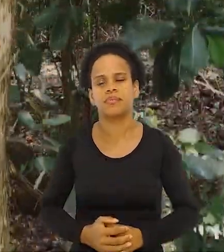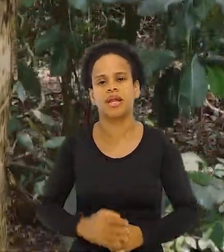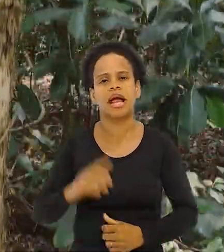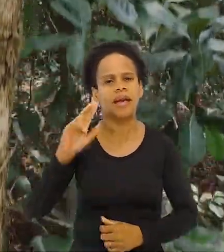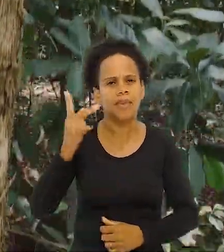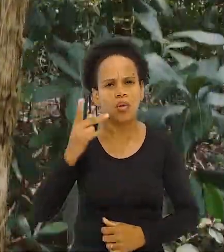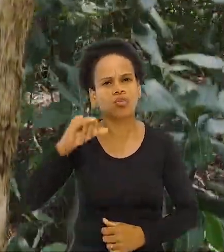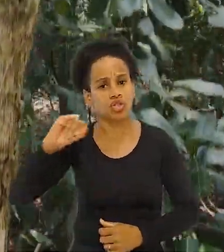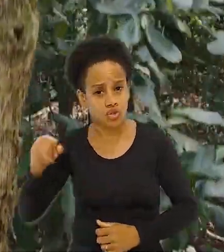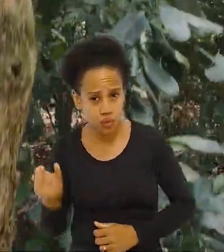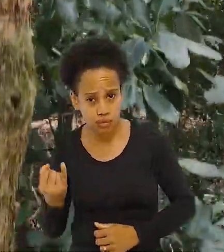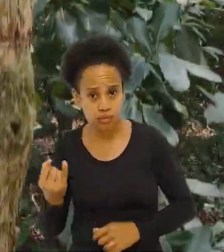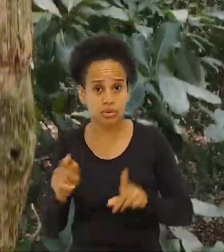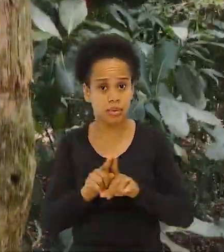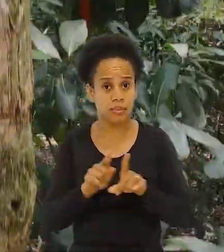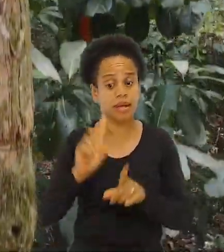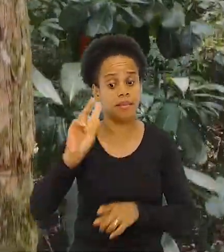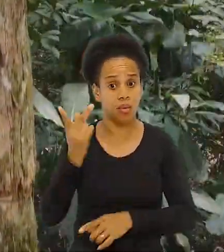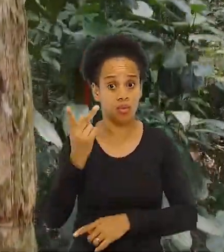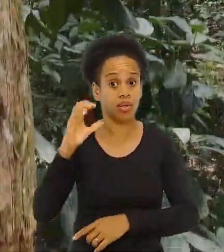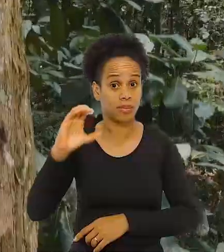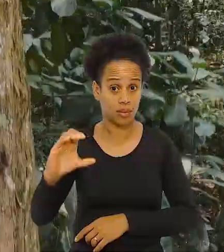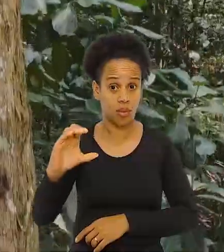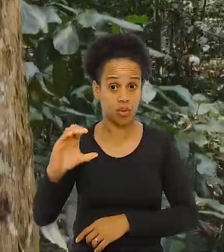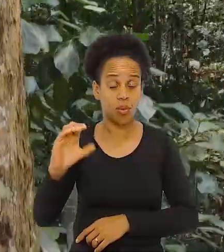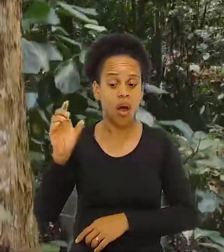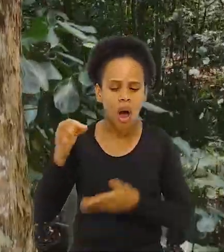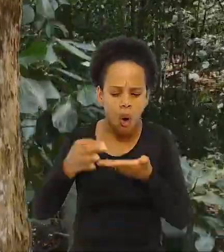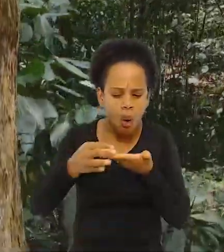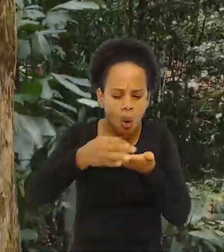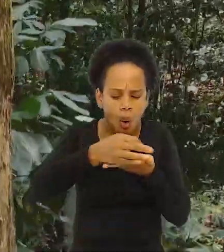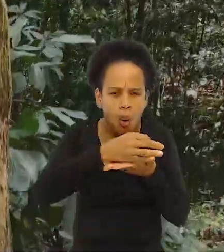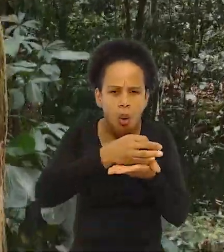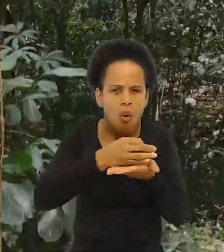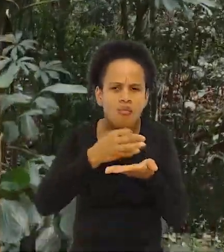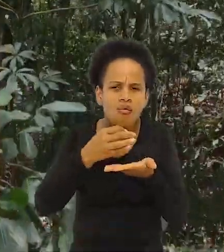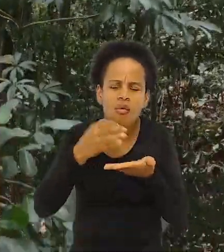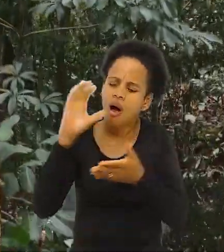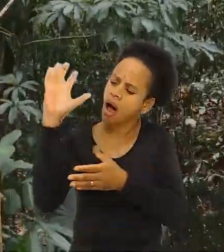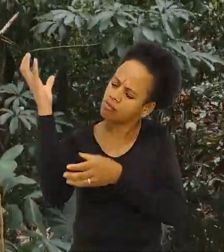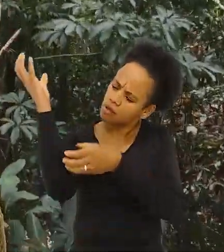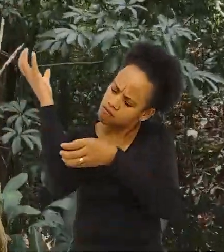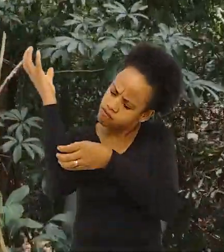Hemagogos antinômios e hemagogos capricórnio preferem desovar nos buracos em árvores